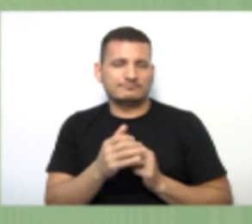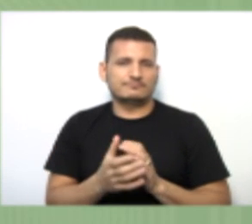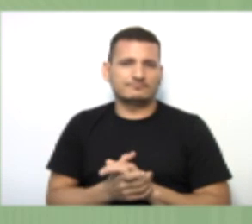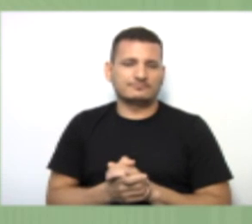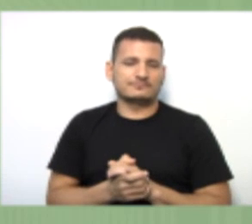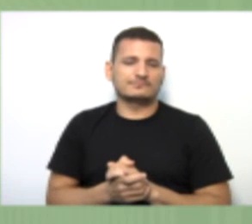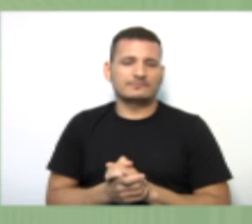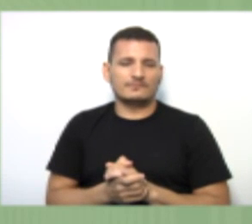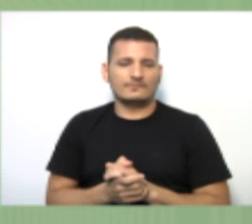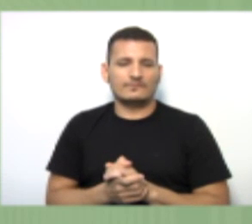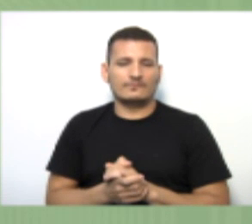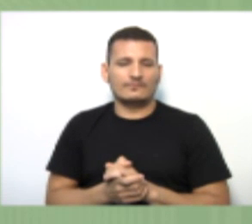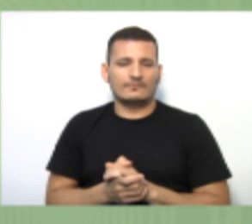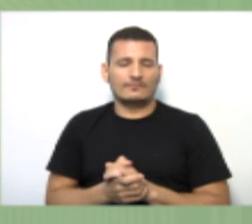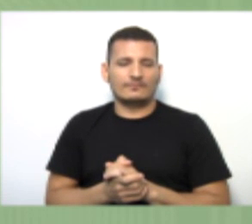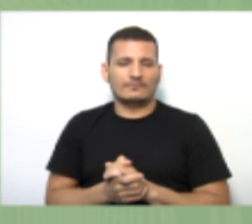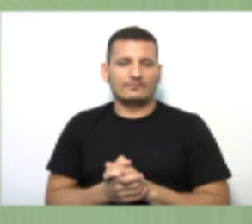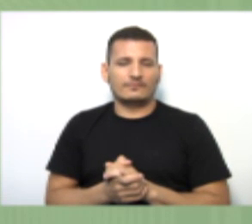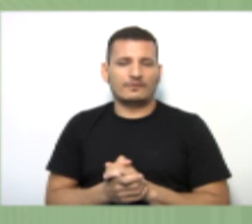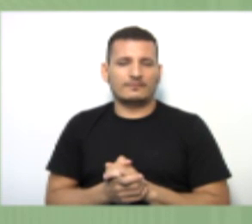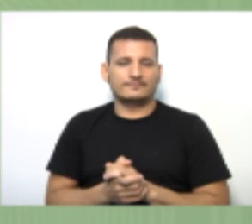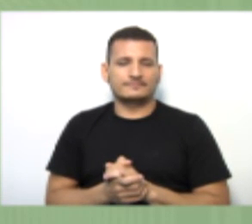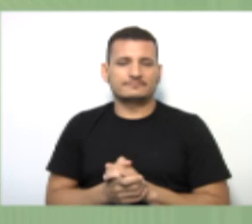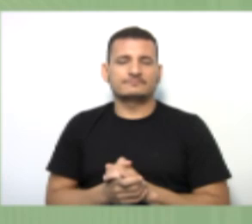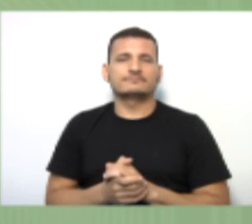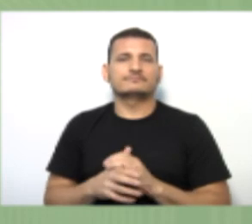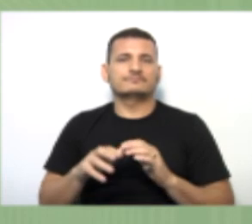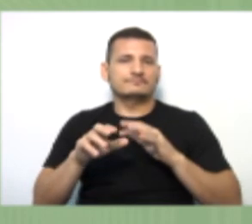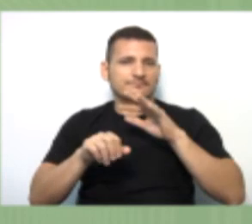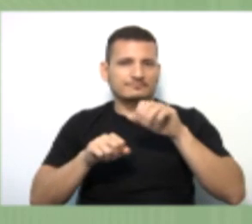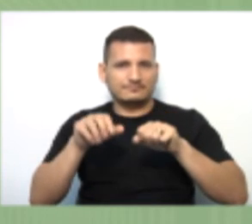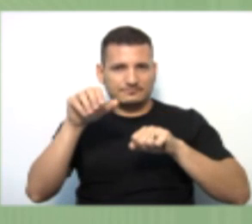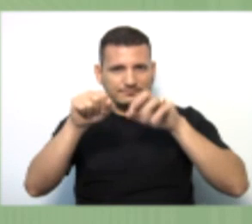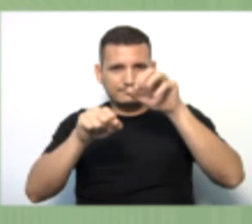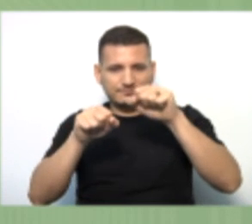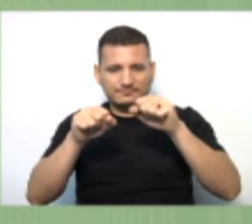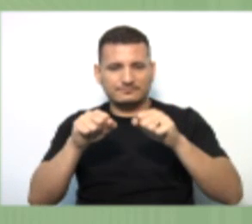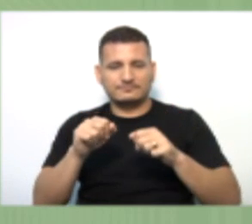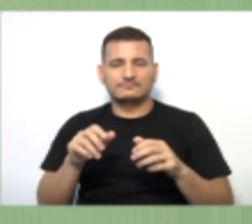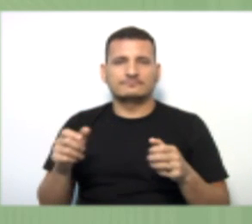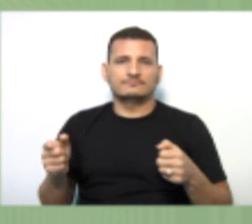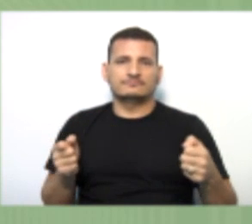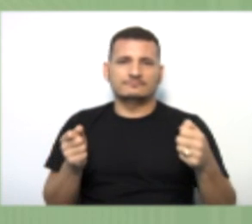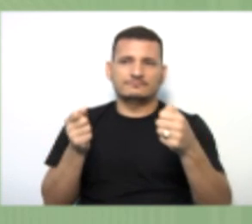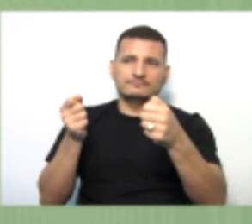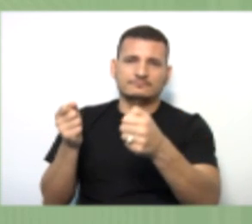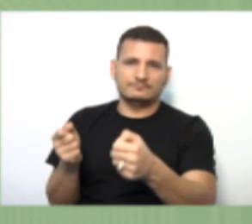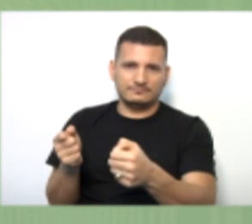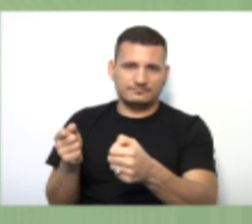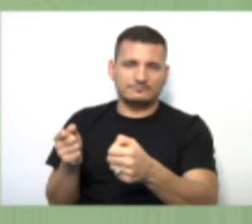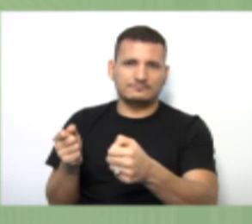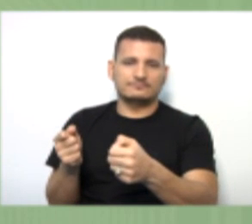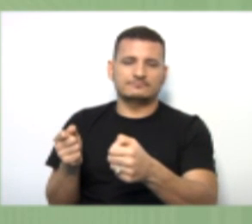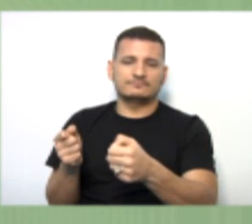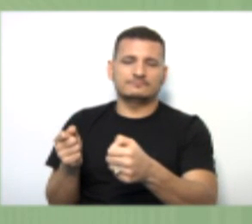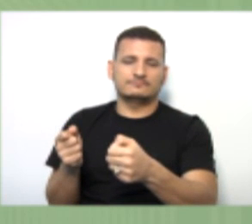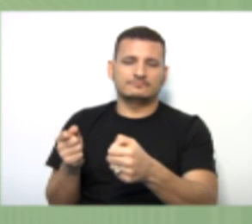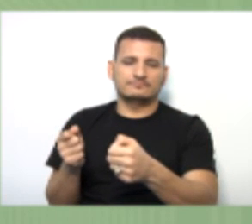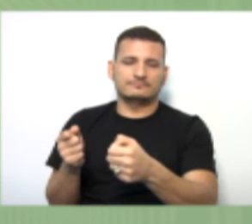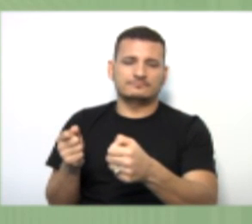lá, faz o seguinte, pega uma escada, posiciona a escada embaixo da